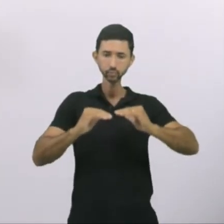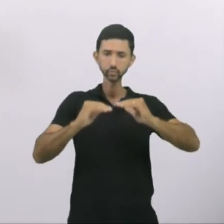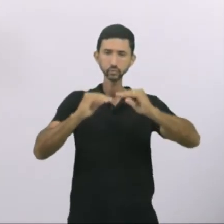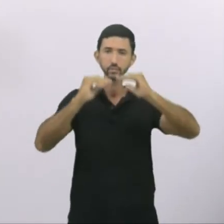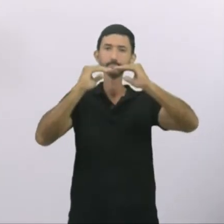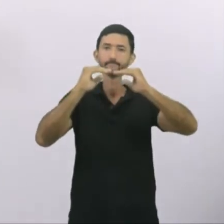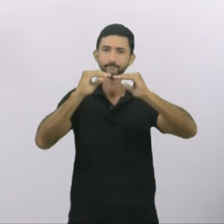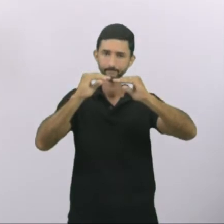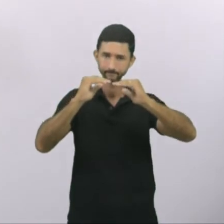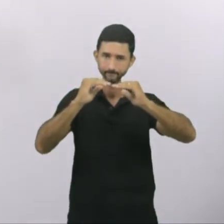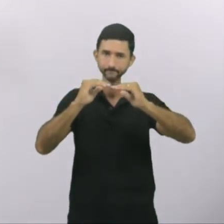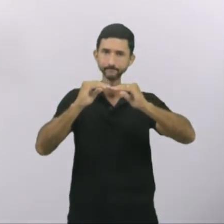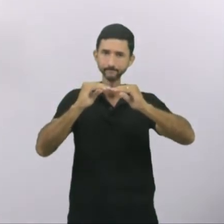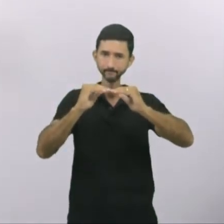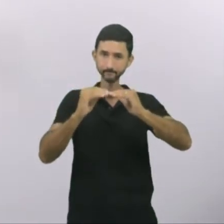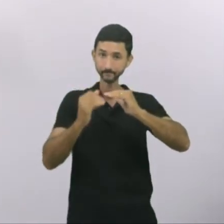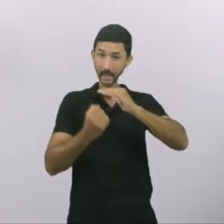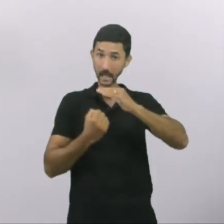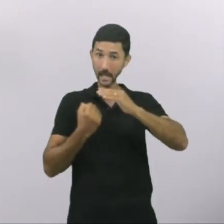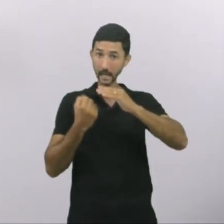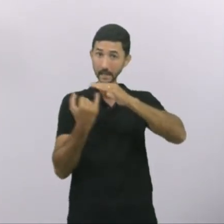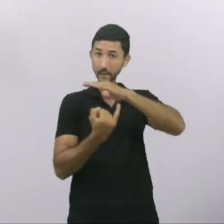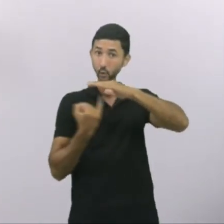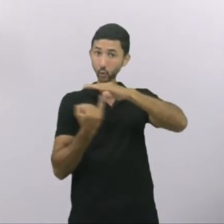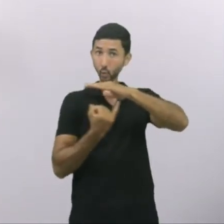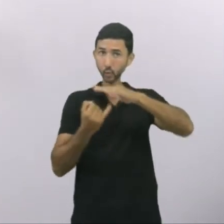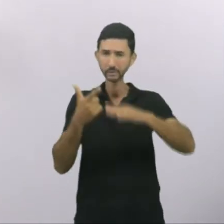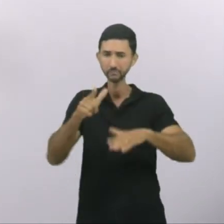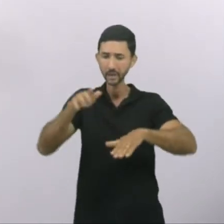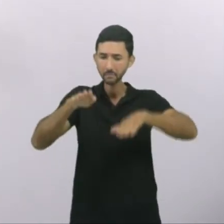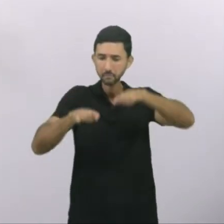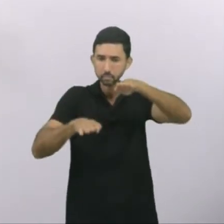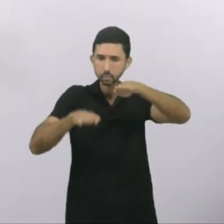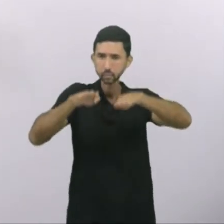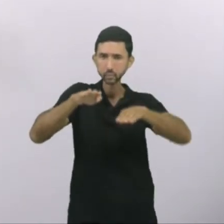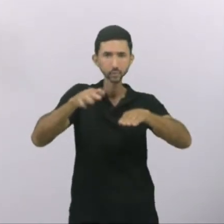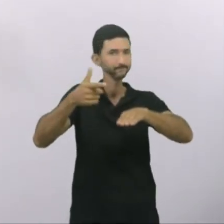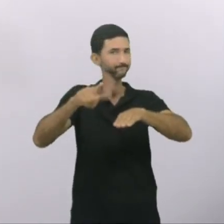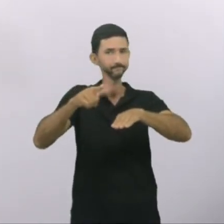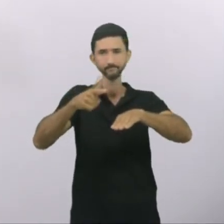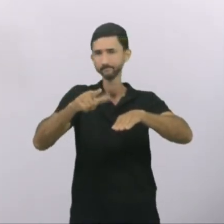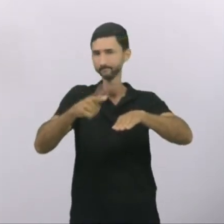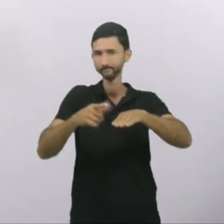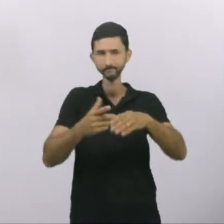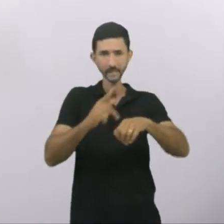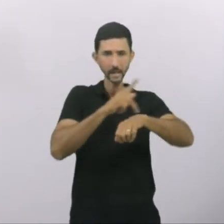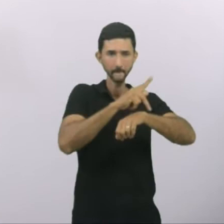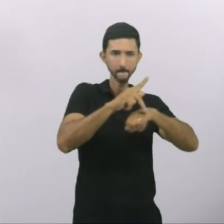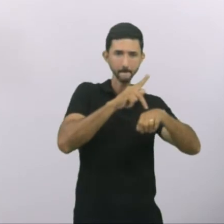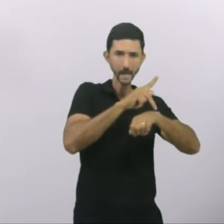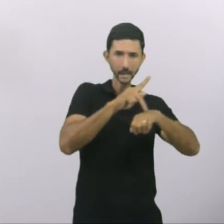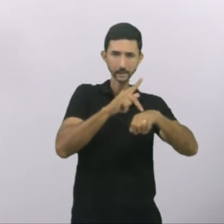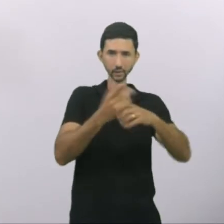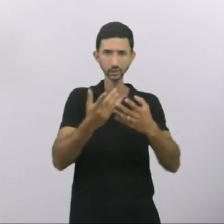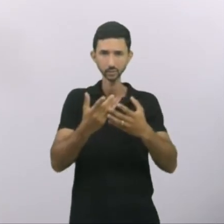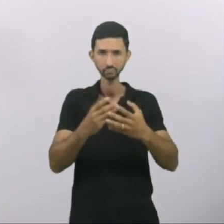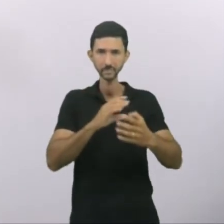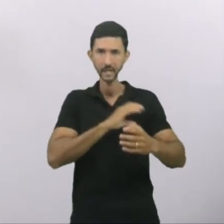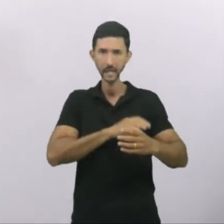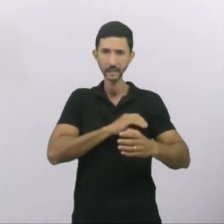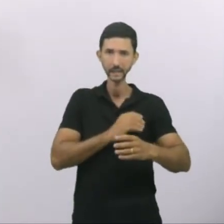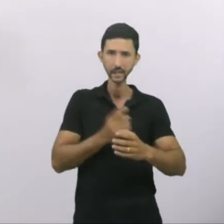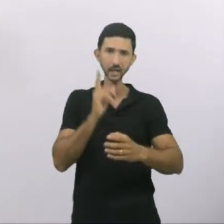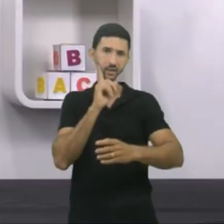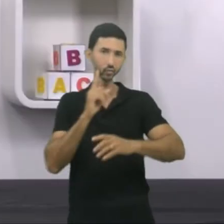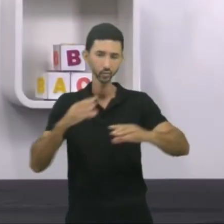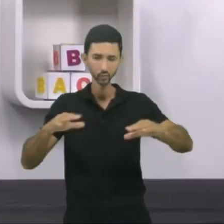industrialmente. Então, não há tanta discrepância econômica entre os dois países.